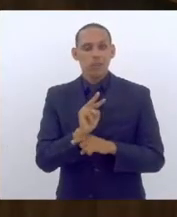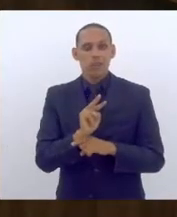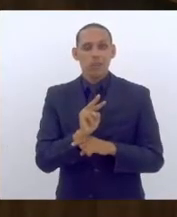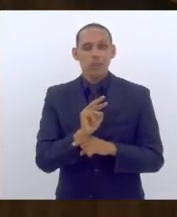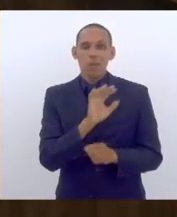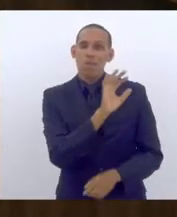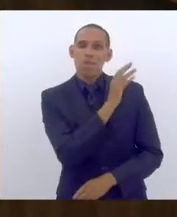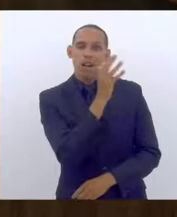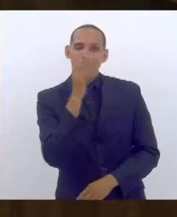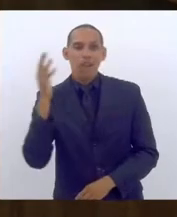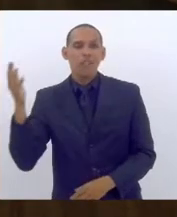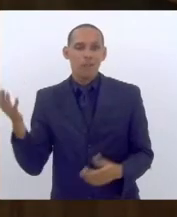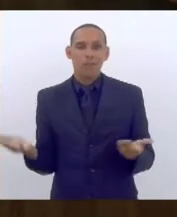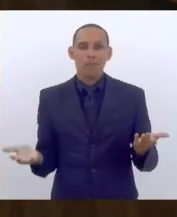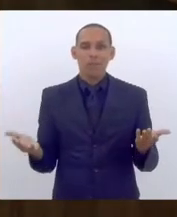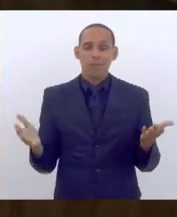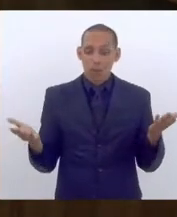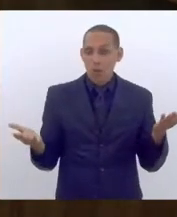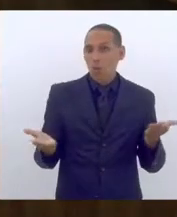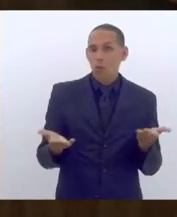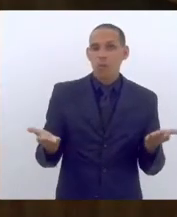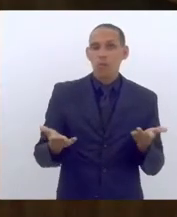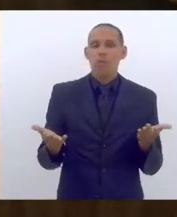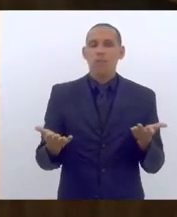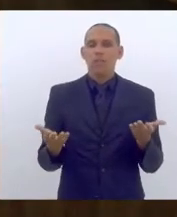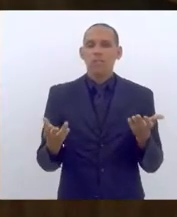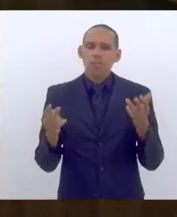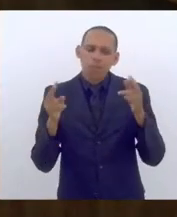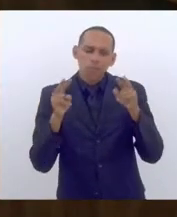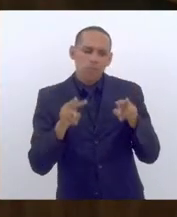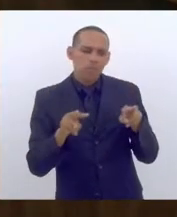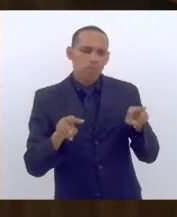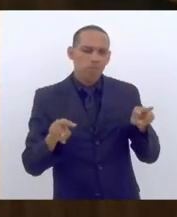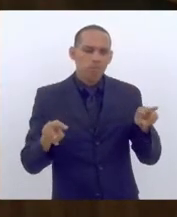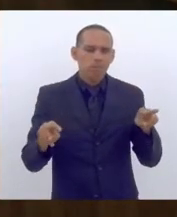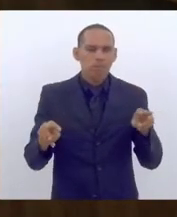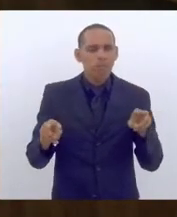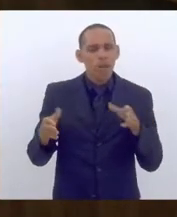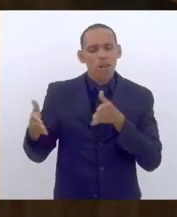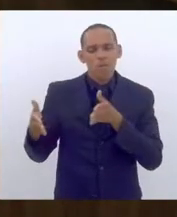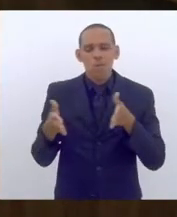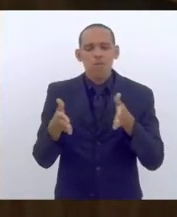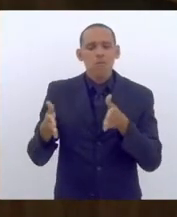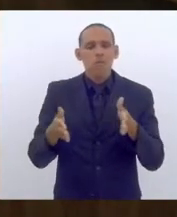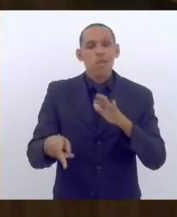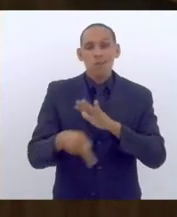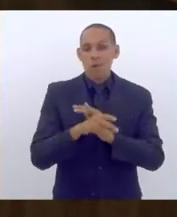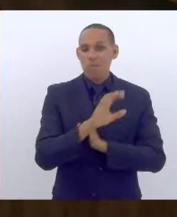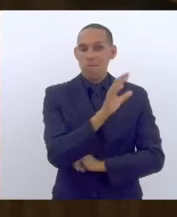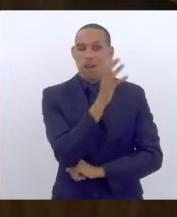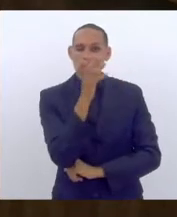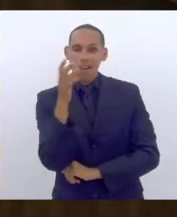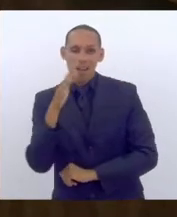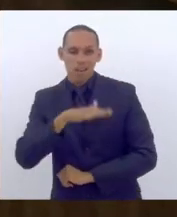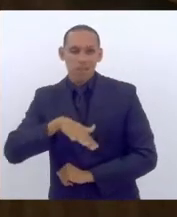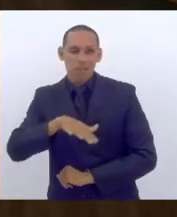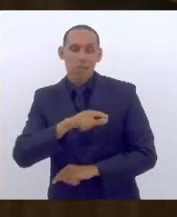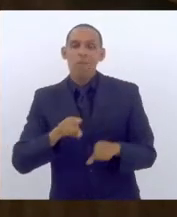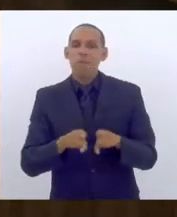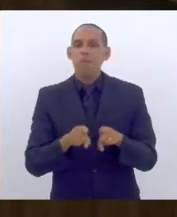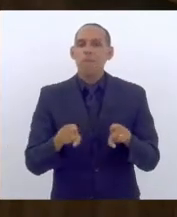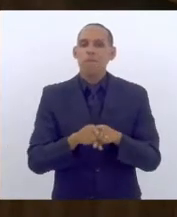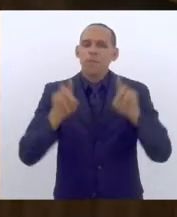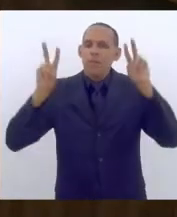ao meio ambiente mas hoje olhando para essa trajetória do meio ambiente olhando para as questões